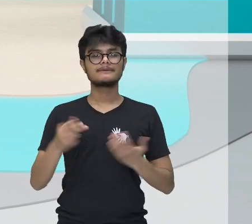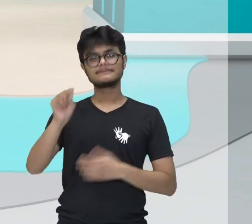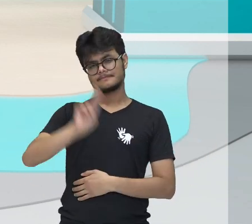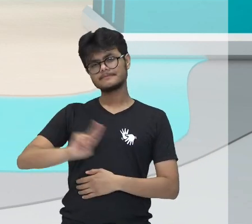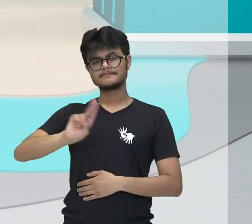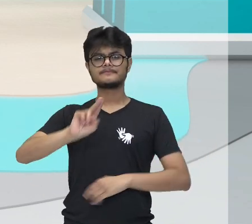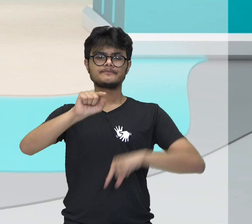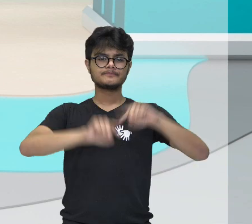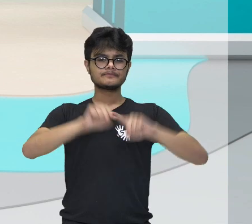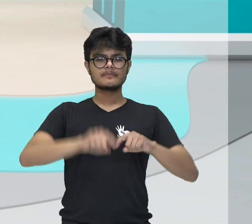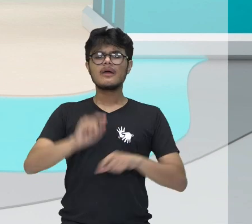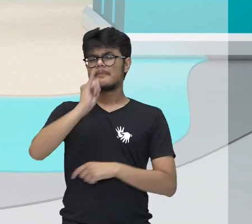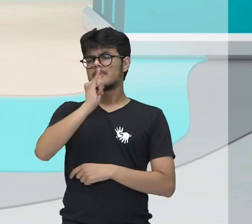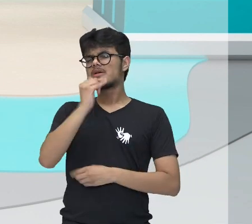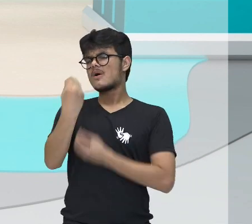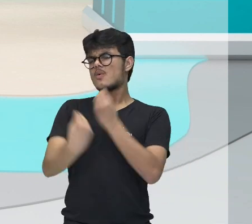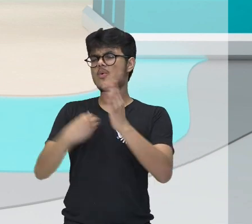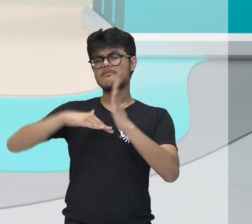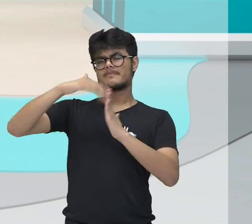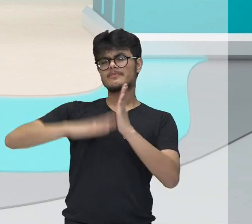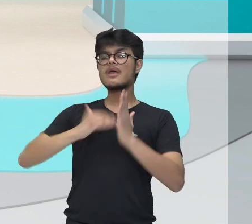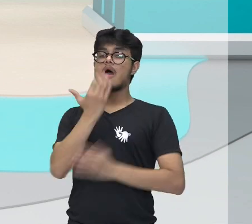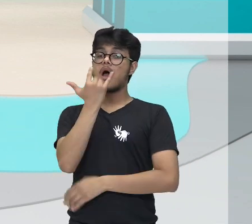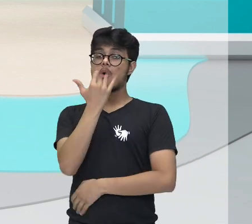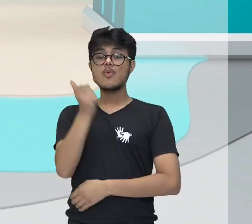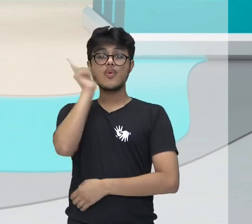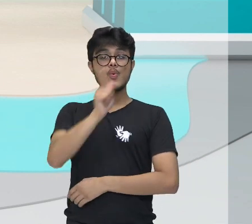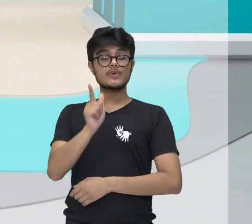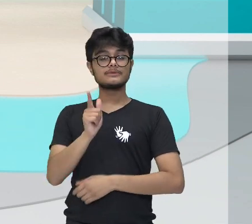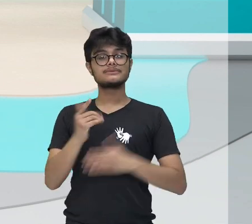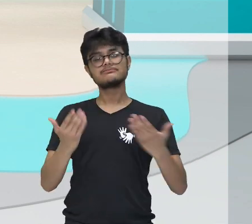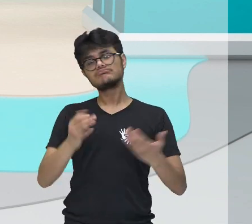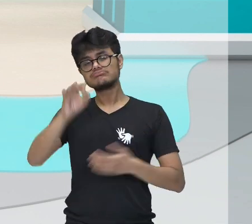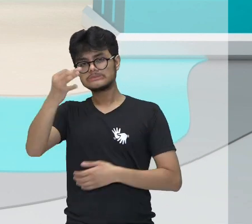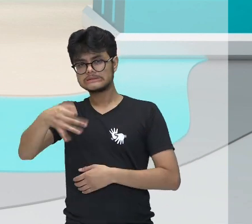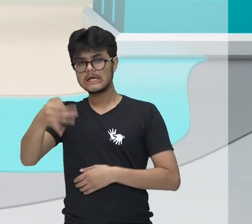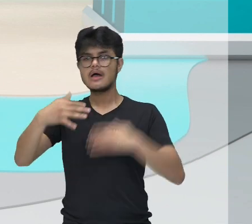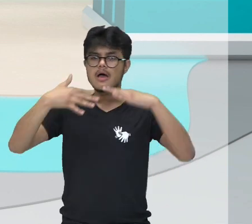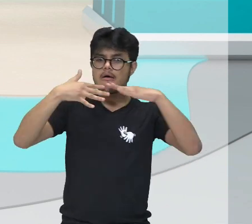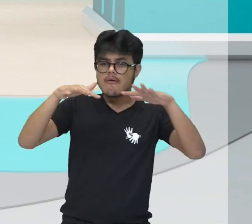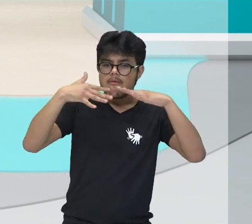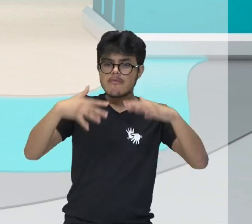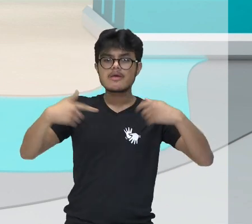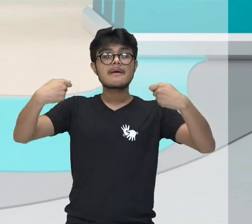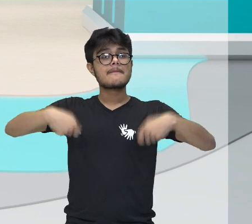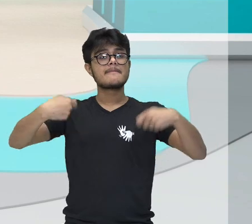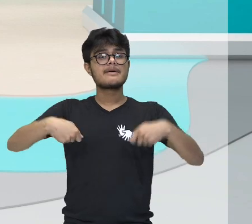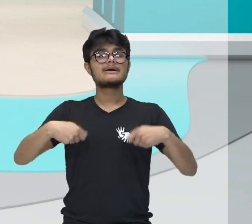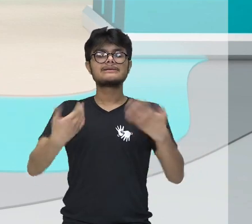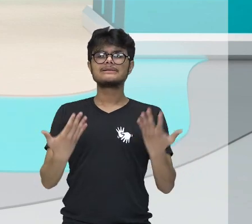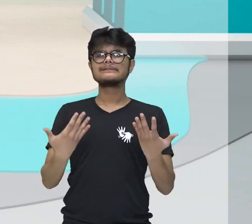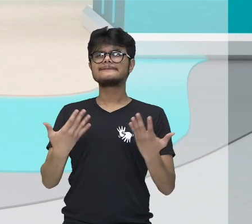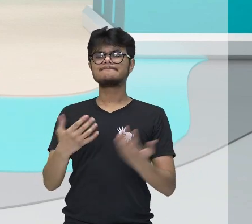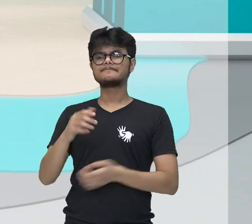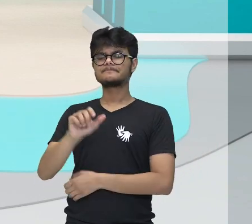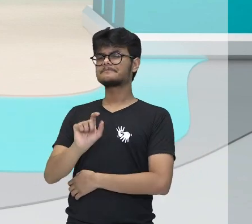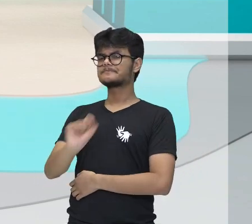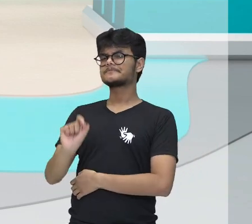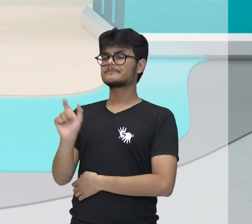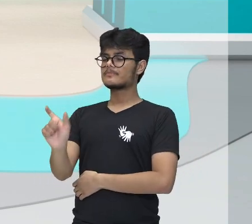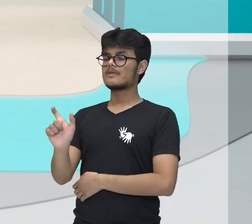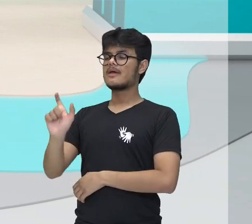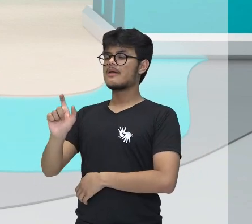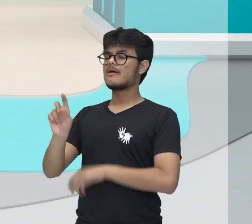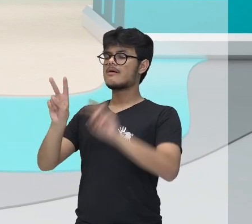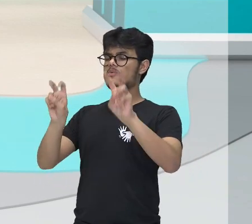para produzir uma tinta, além dos pigmentos naturais, a gente precisa de um aglutinante. O que vem ser o